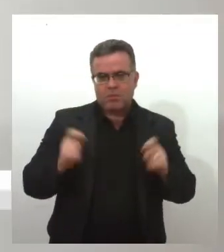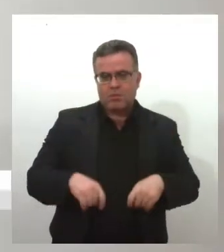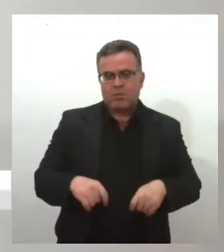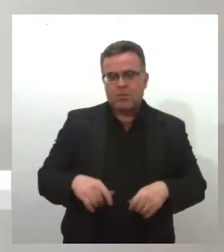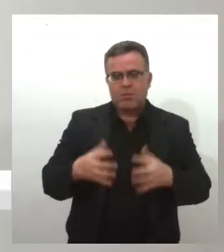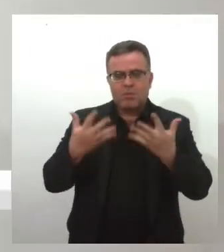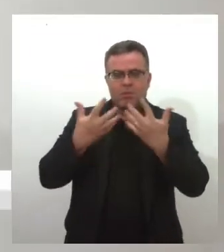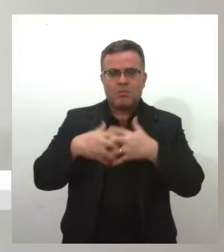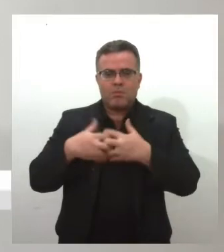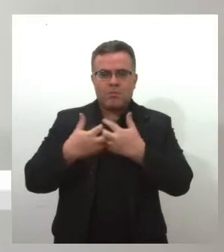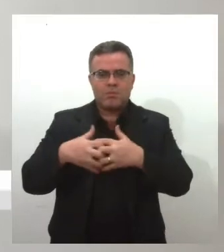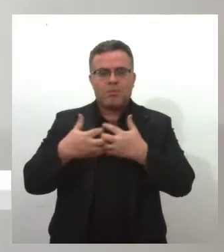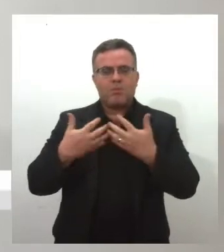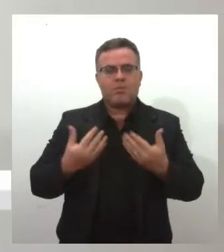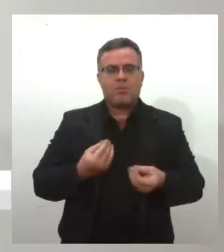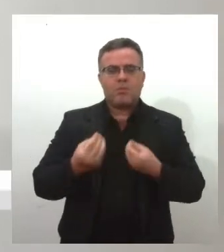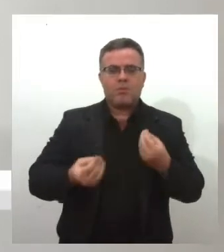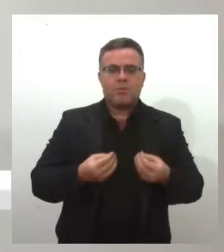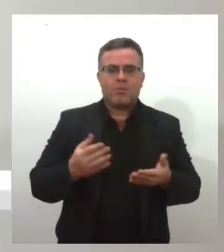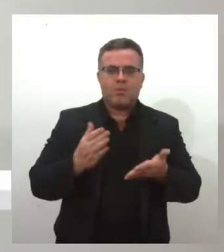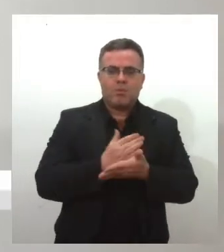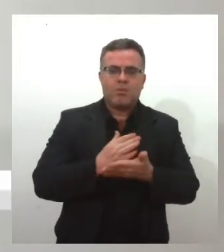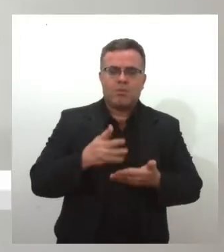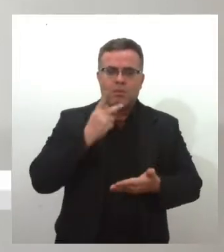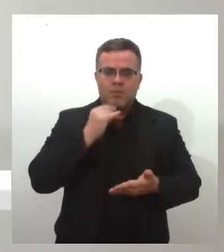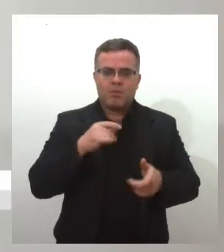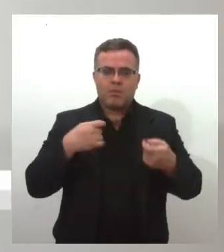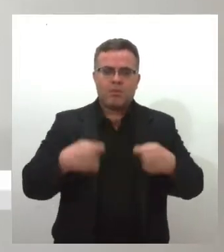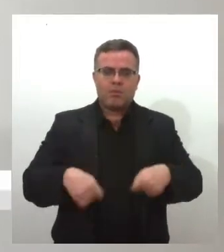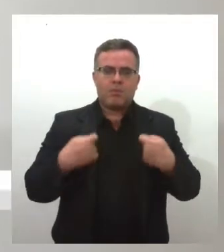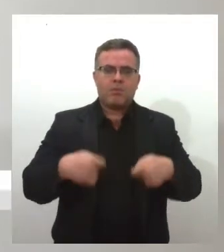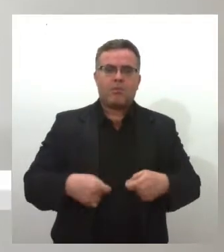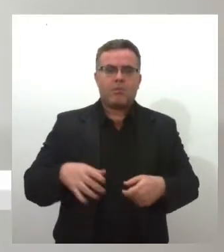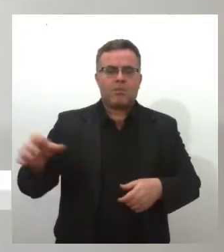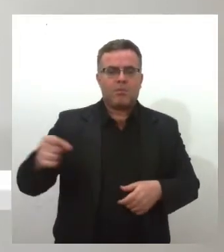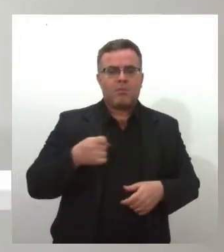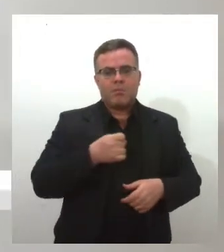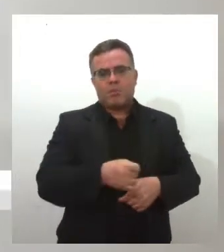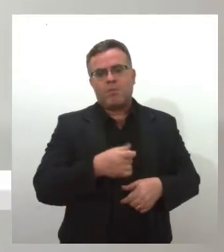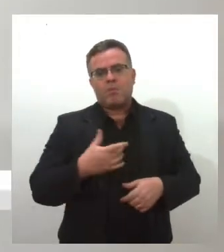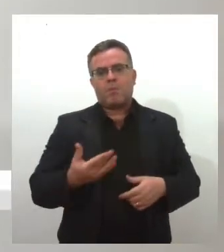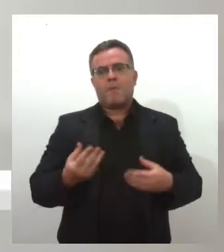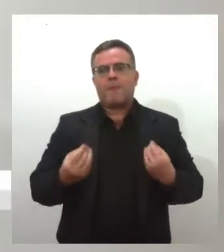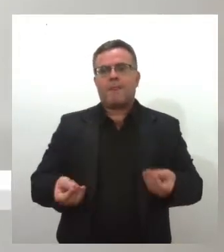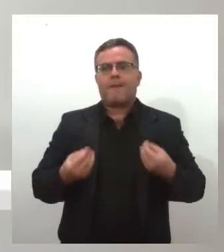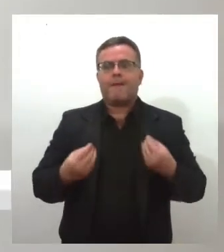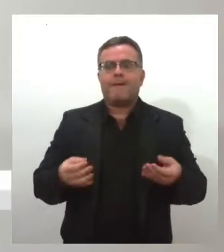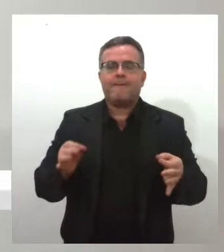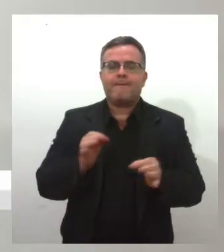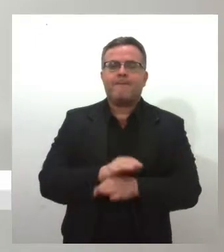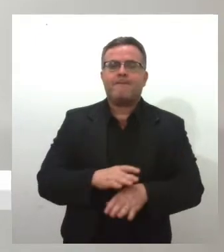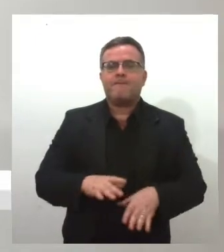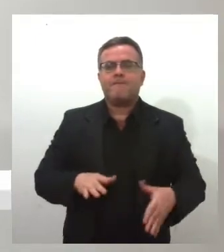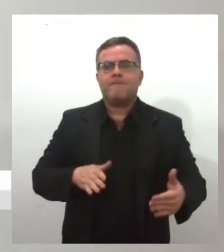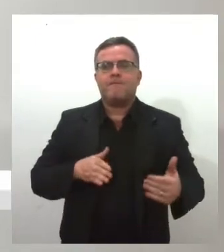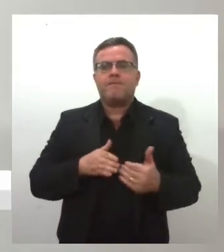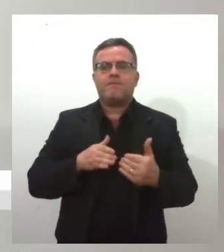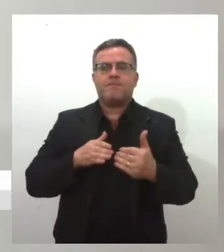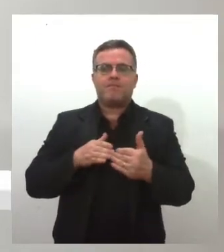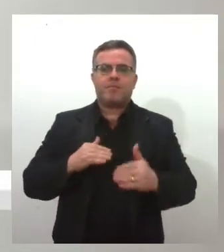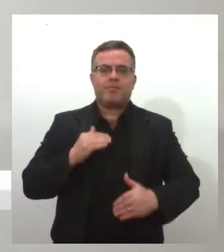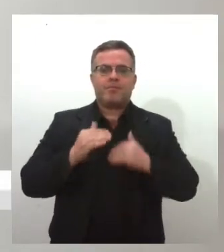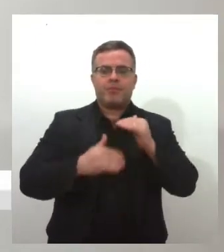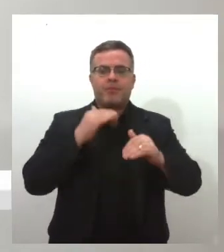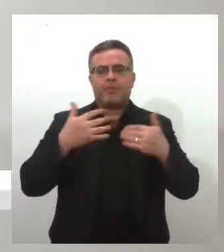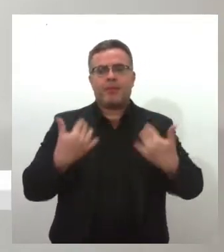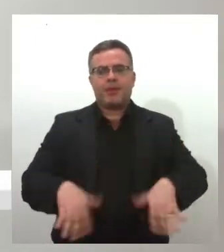cognição. Alguns pais sentem a necessidade de estarem cumprindo um processo, e quando você tem